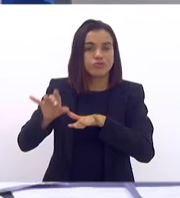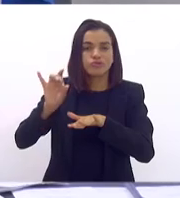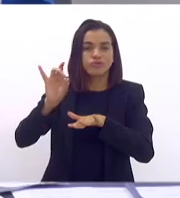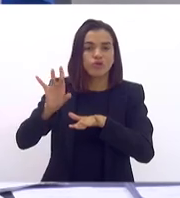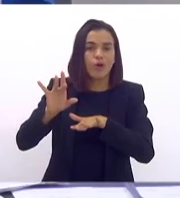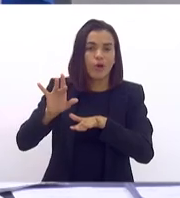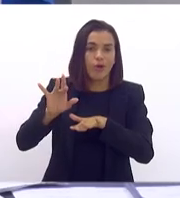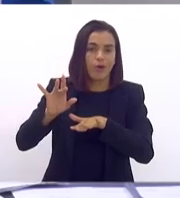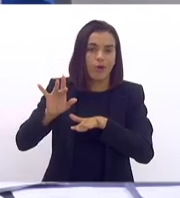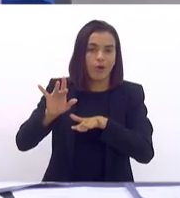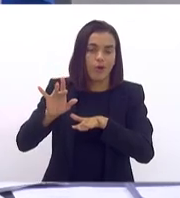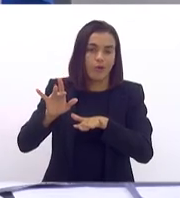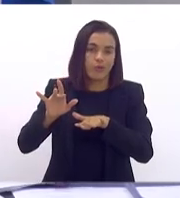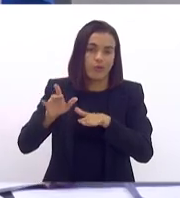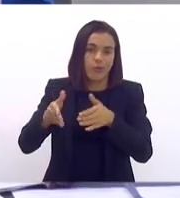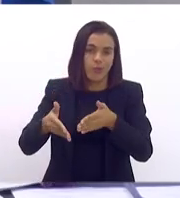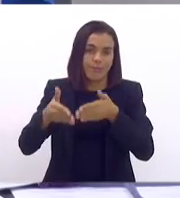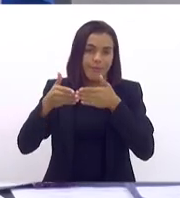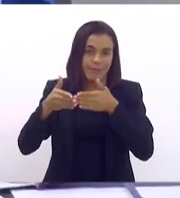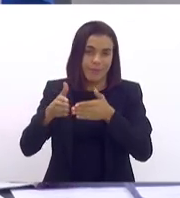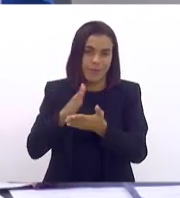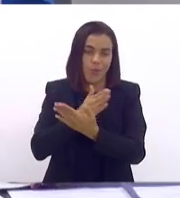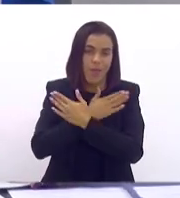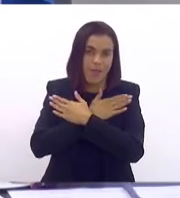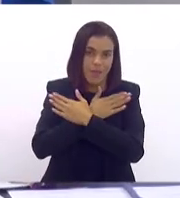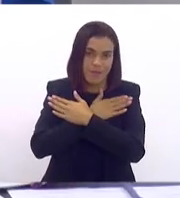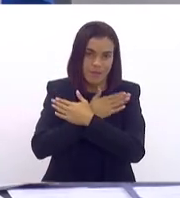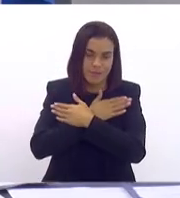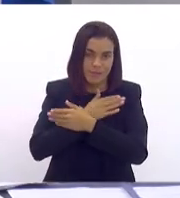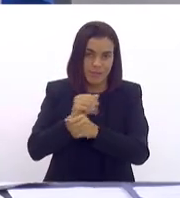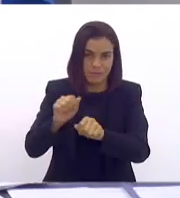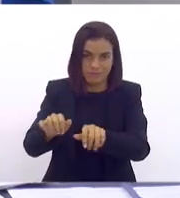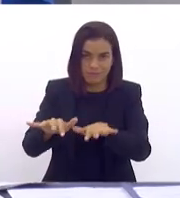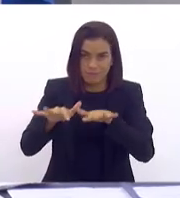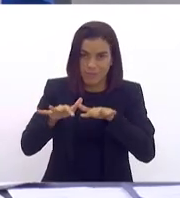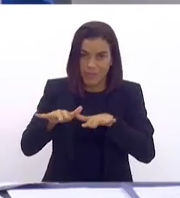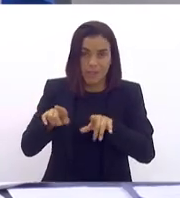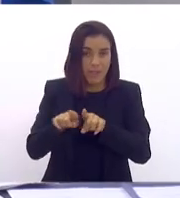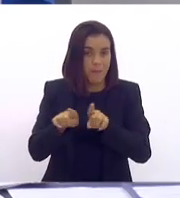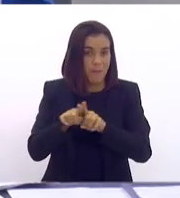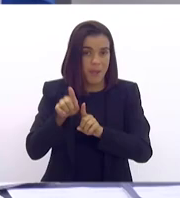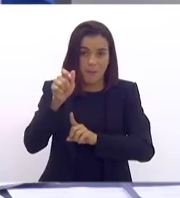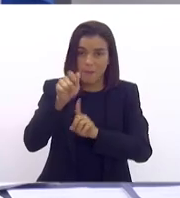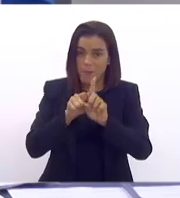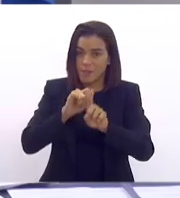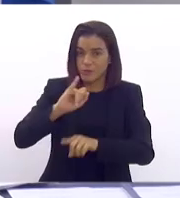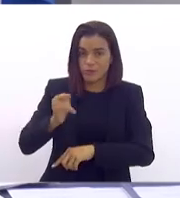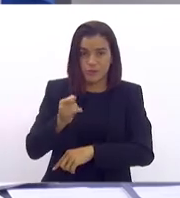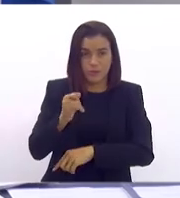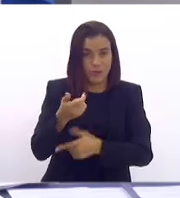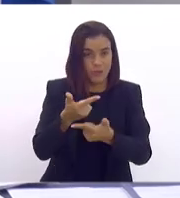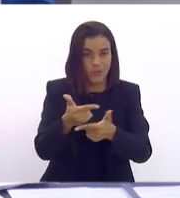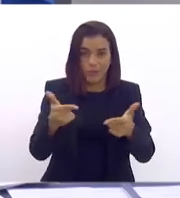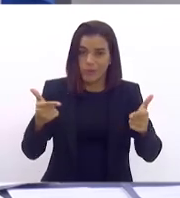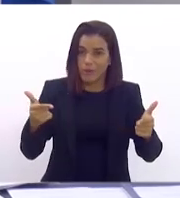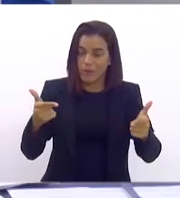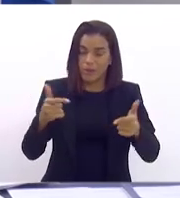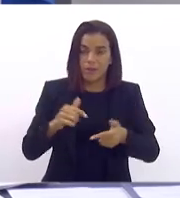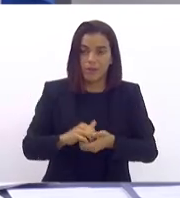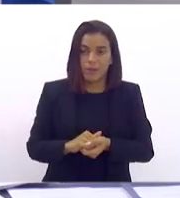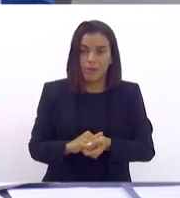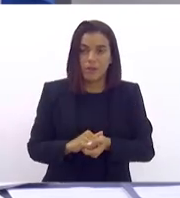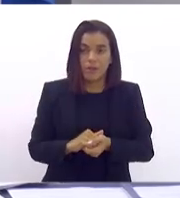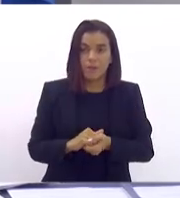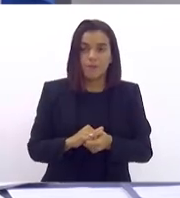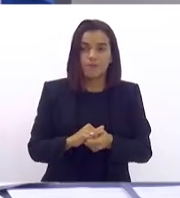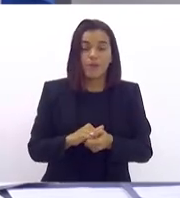depois, né, do recesso parlamentar, nem neste ano, nem no primeiro mês do ano que vem. Então, só para que a gente